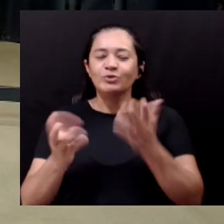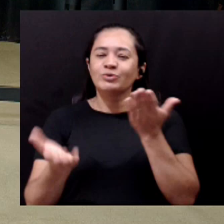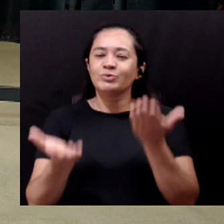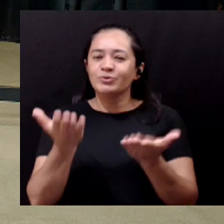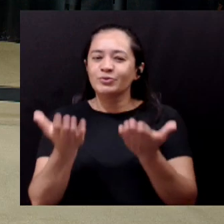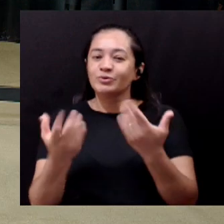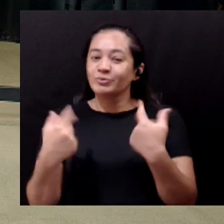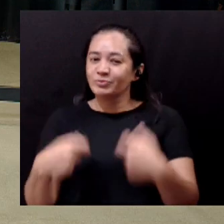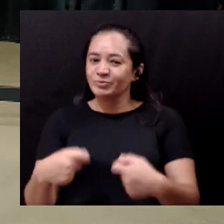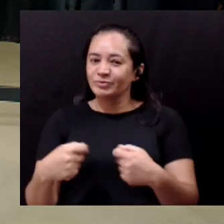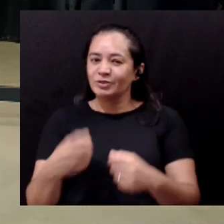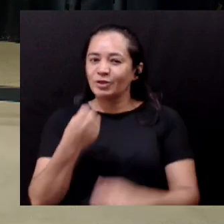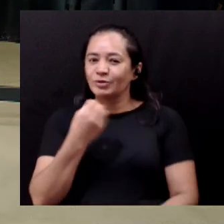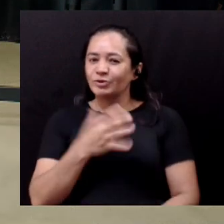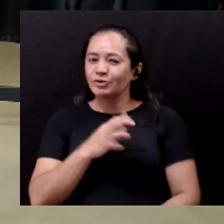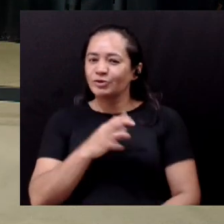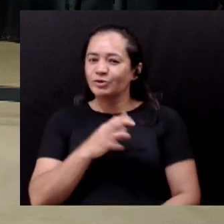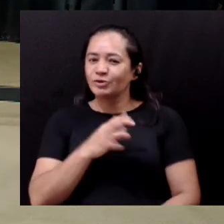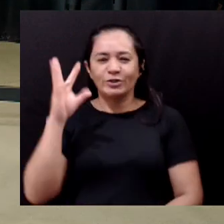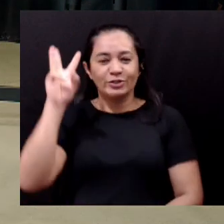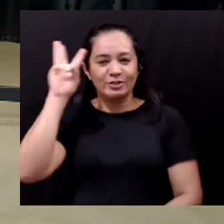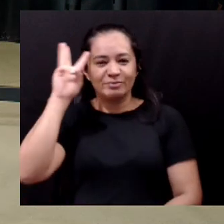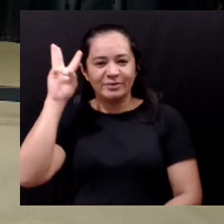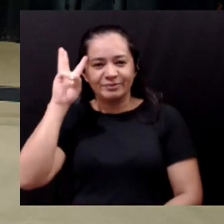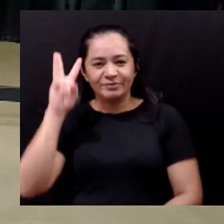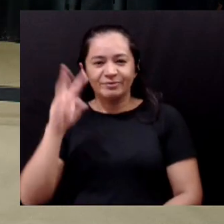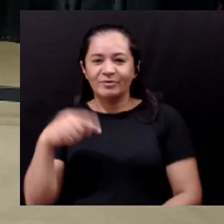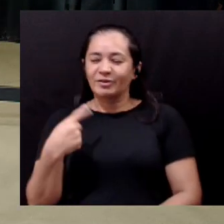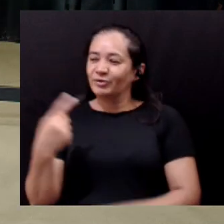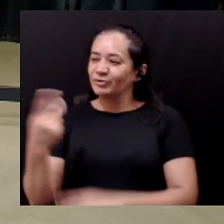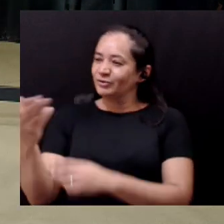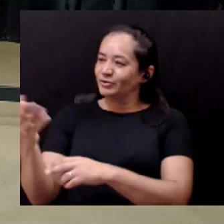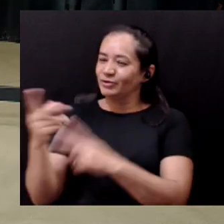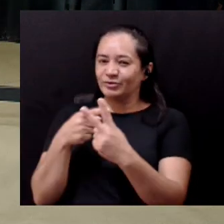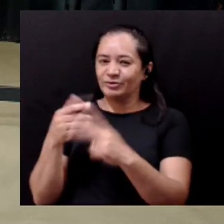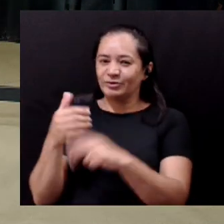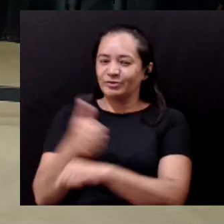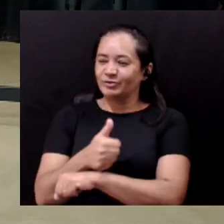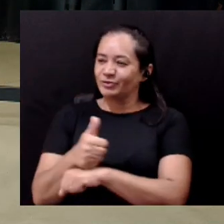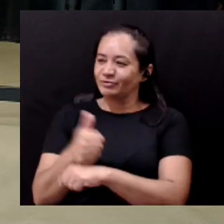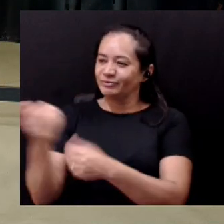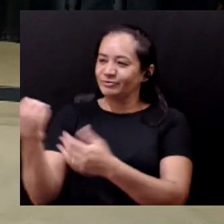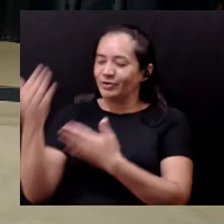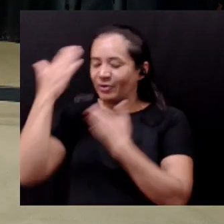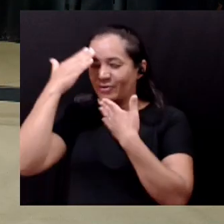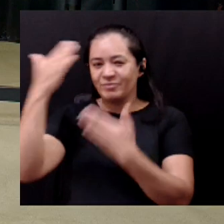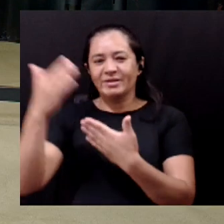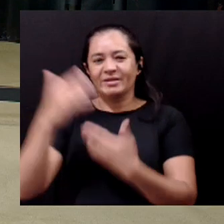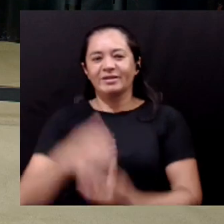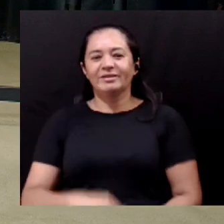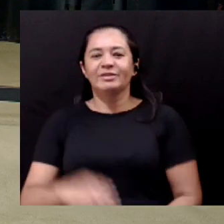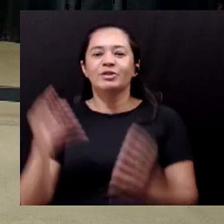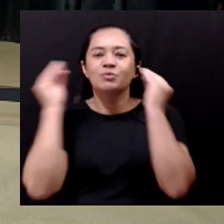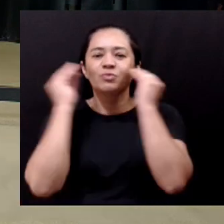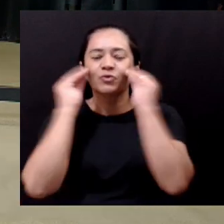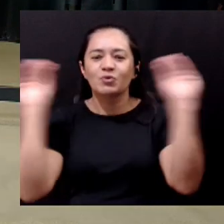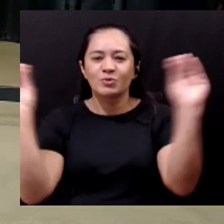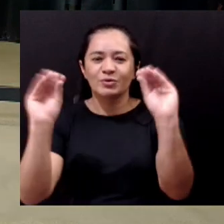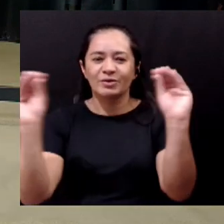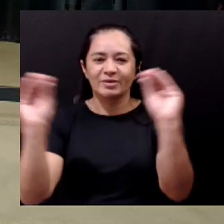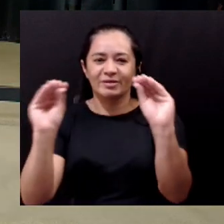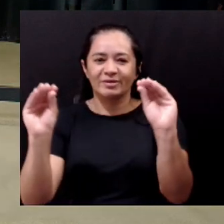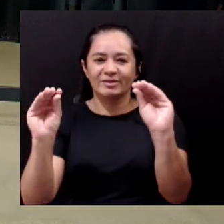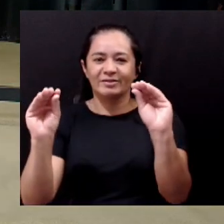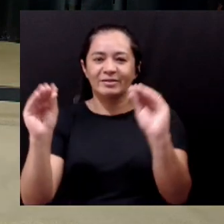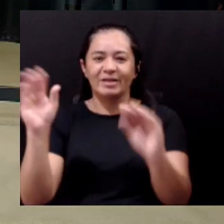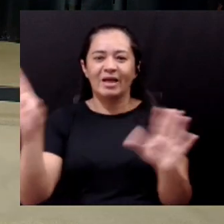bom para você, uma ótima terça-feira. Aos nossos convidados mais uma vez, muito obrigada, gratidão. Beijo, gente, valeu, fica com Deus e até amanhã,